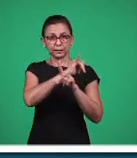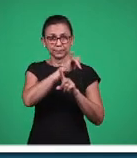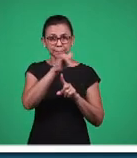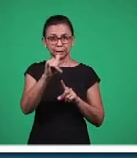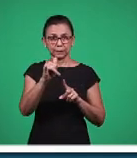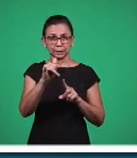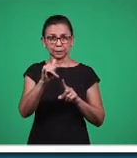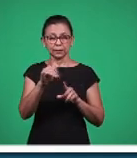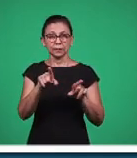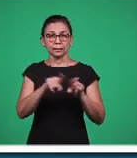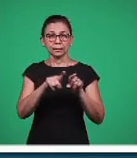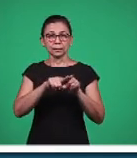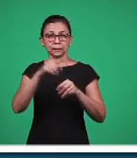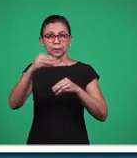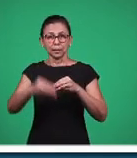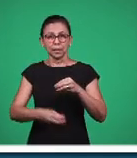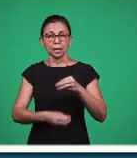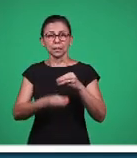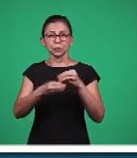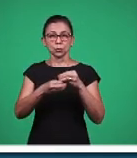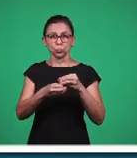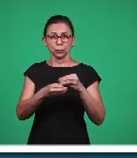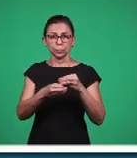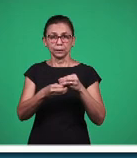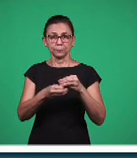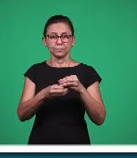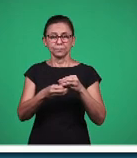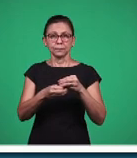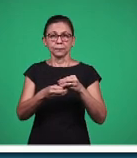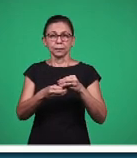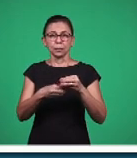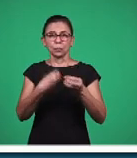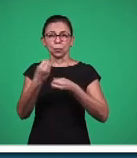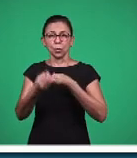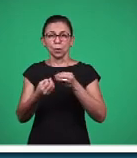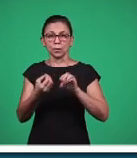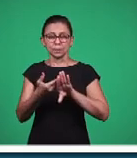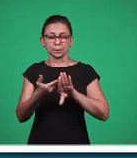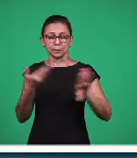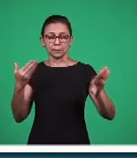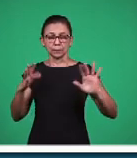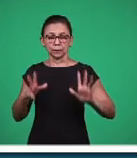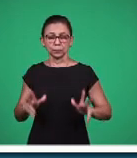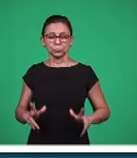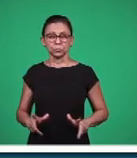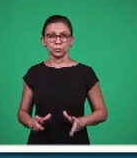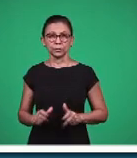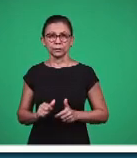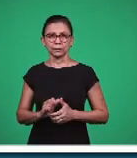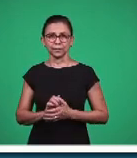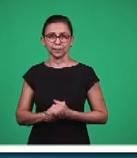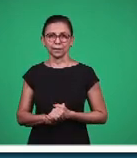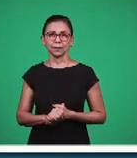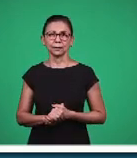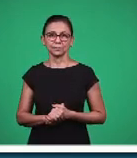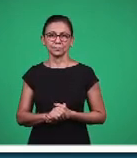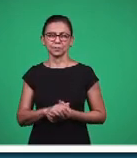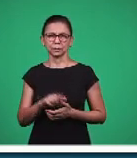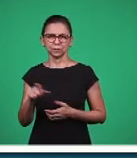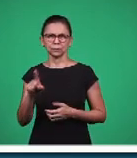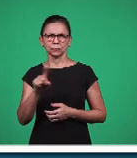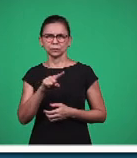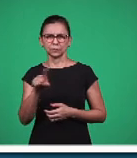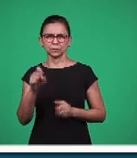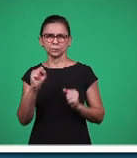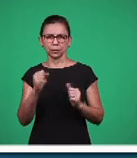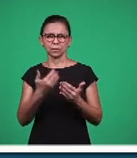palavras este preparo. Então, essa pergunta vai permanecer para as igrejas estarem durante a semana estudando,